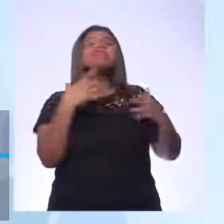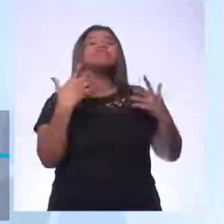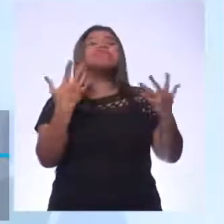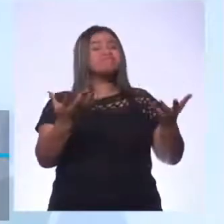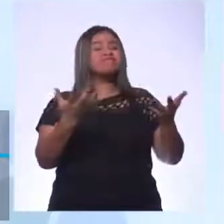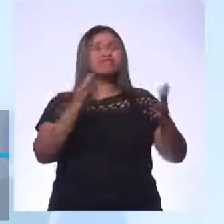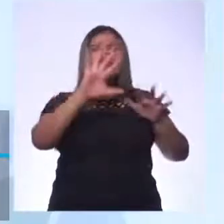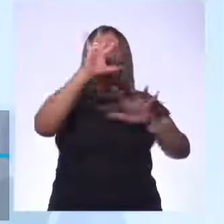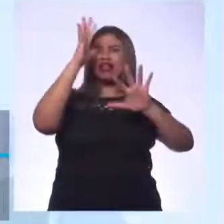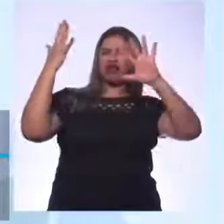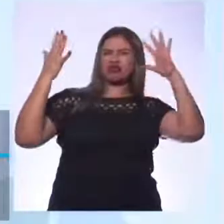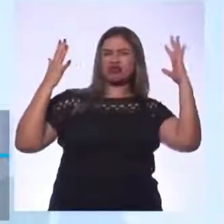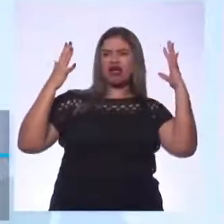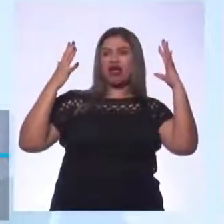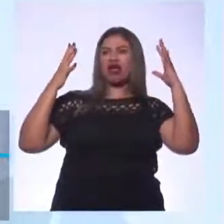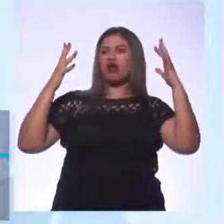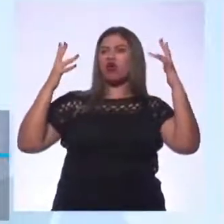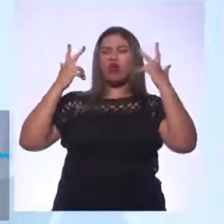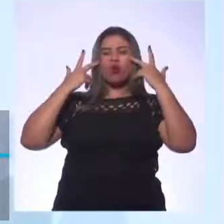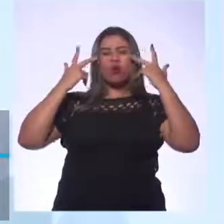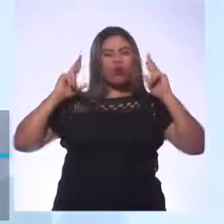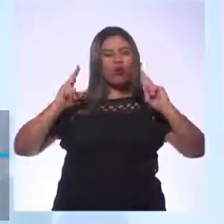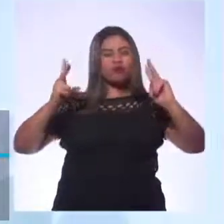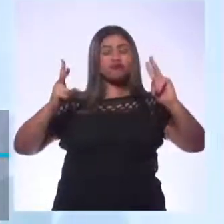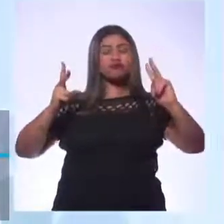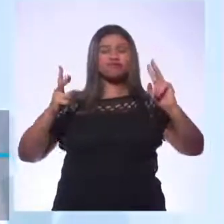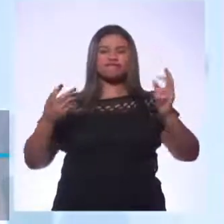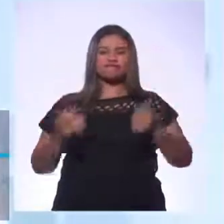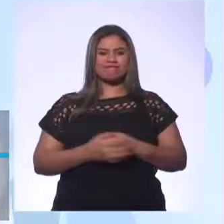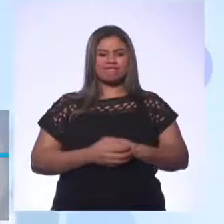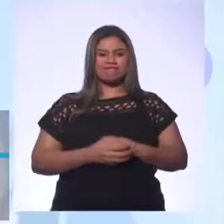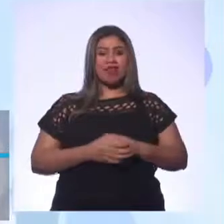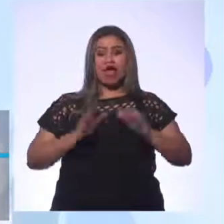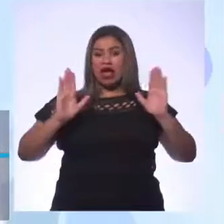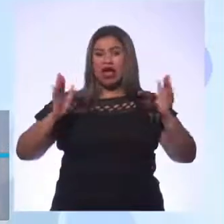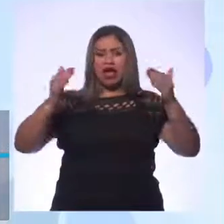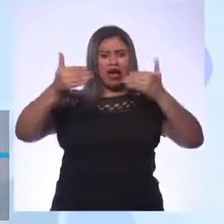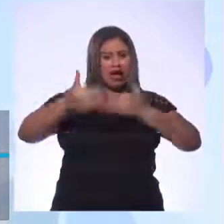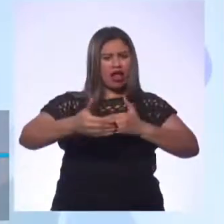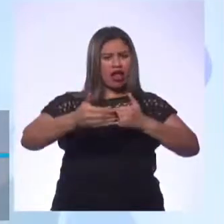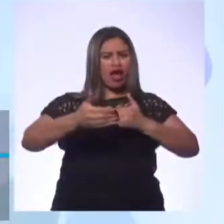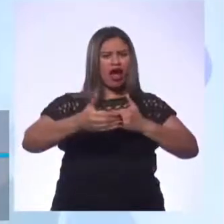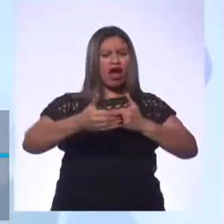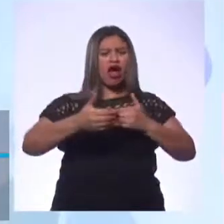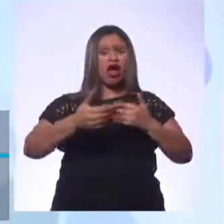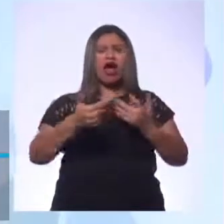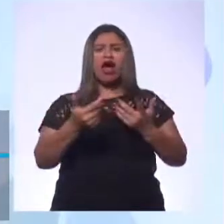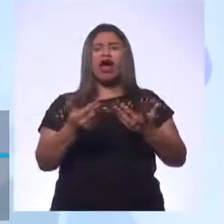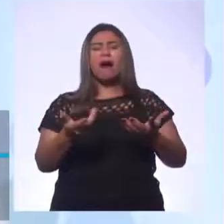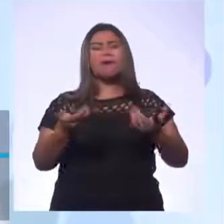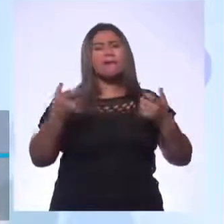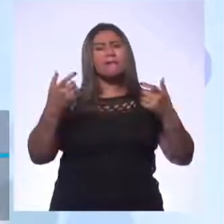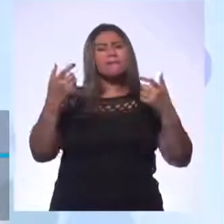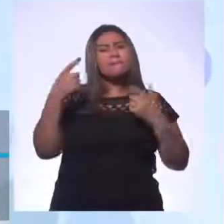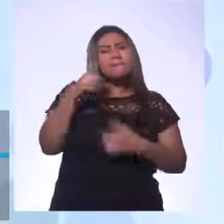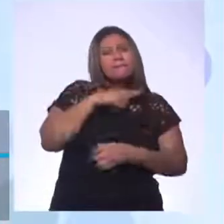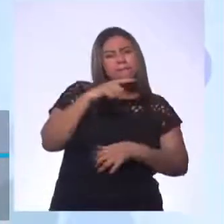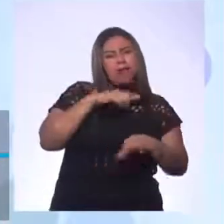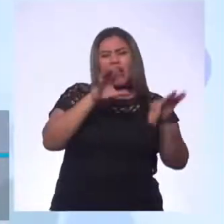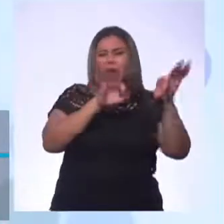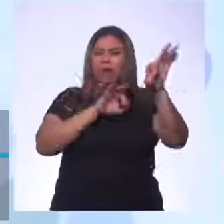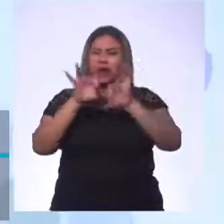a natureza, né? A embalagem. Né? Será que existe um programa